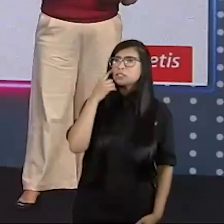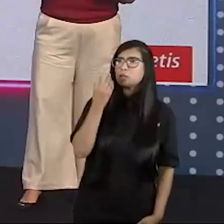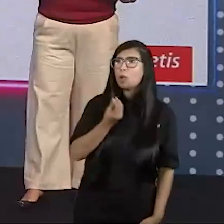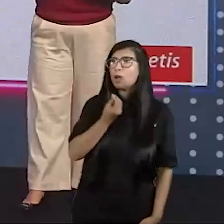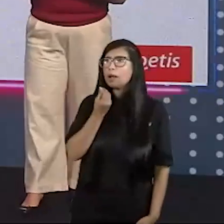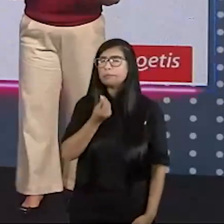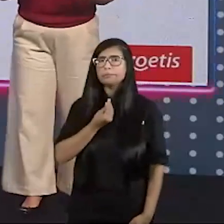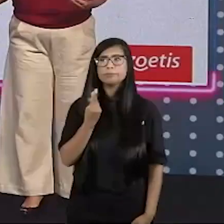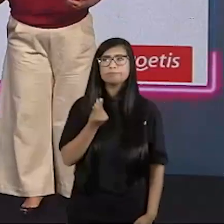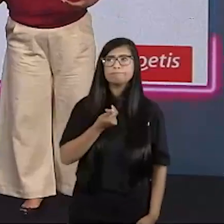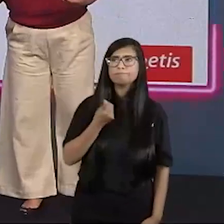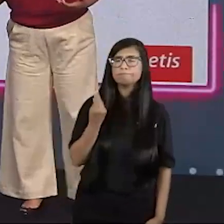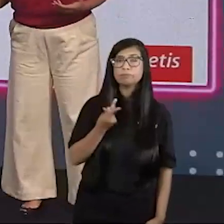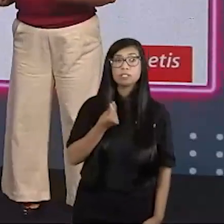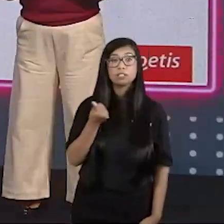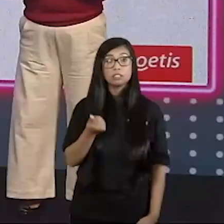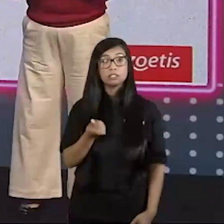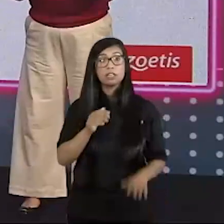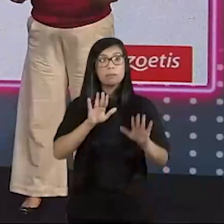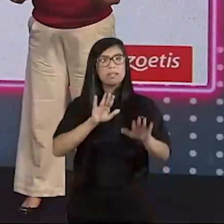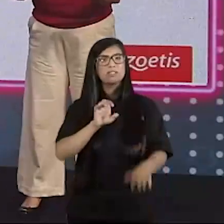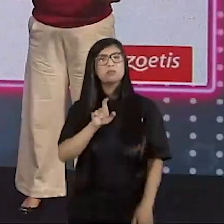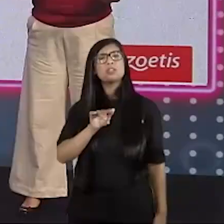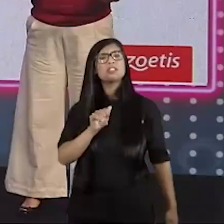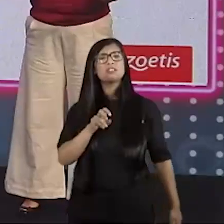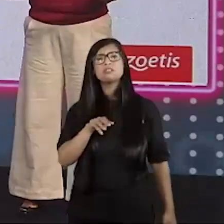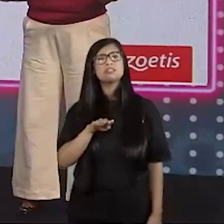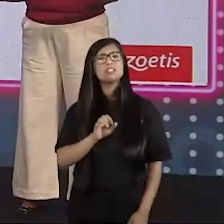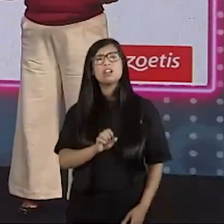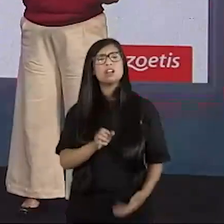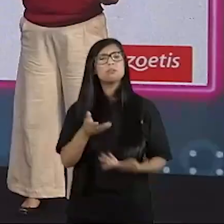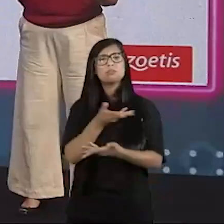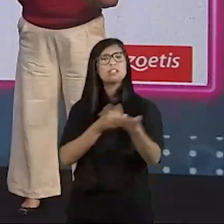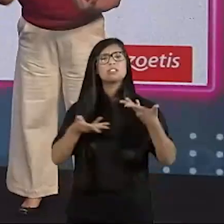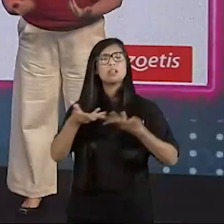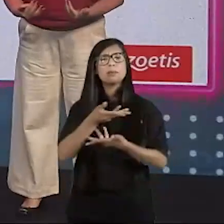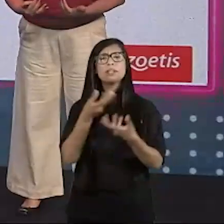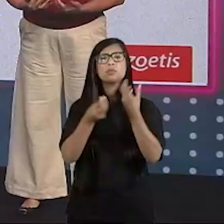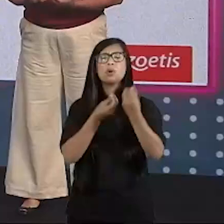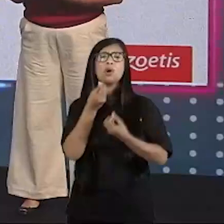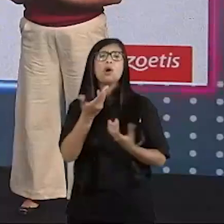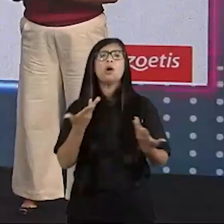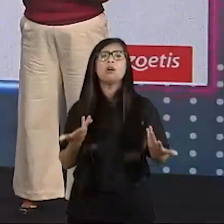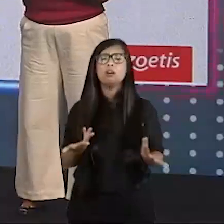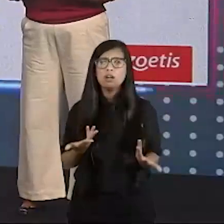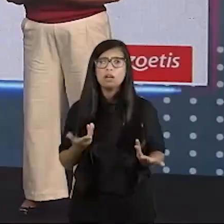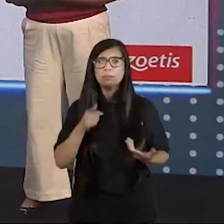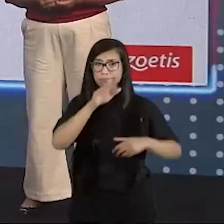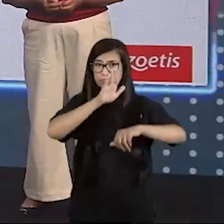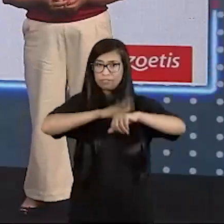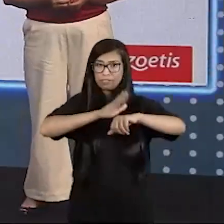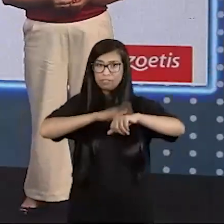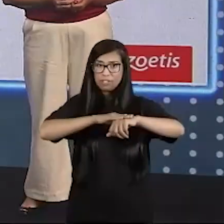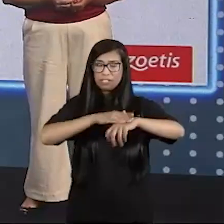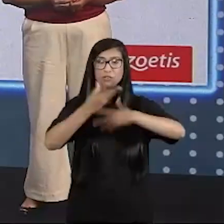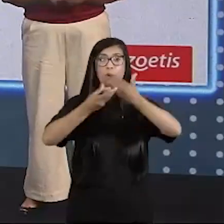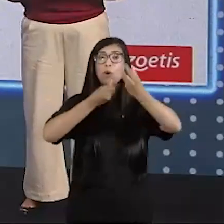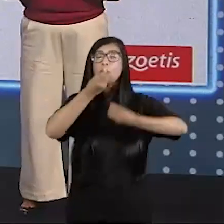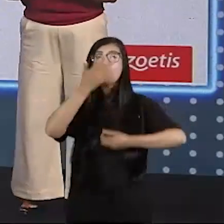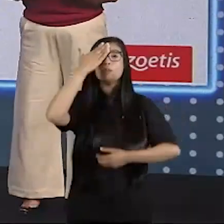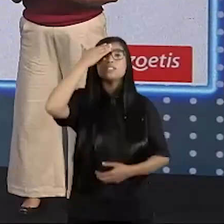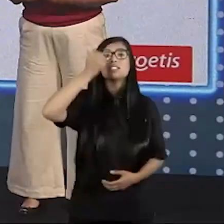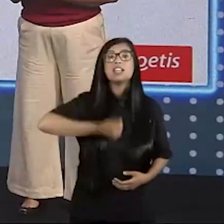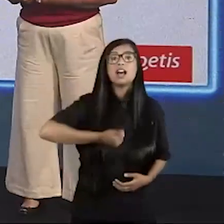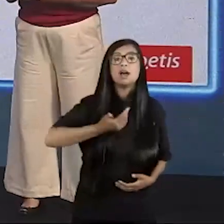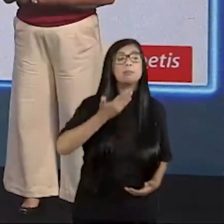aí, em que esse exame vai ser útil? Que exame eu vou fazer para responder que pergunta? Acho que esse é o ponto importante.